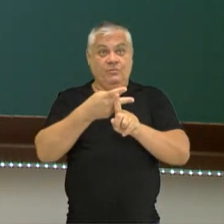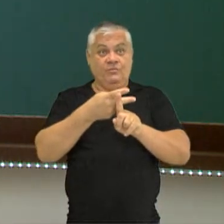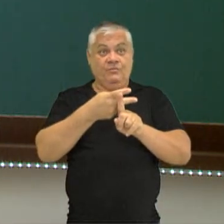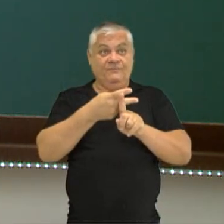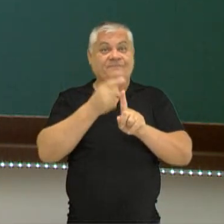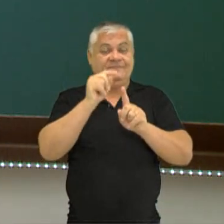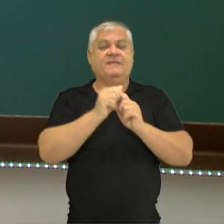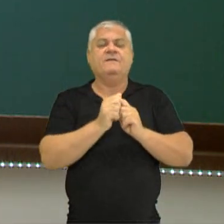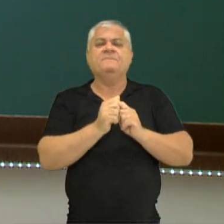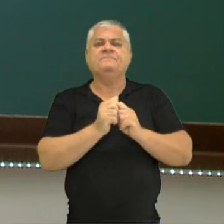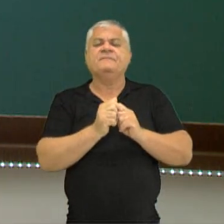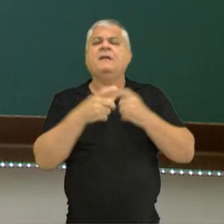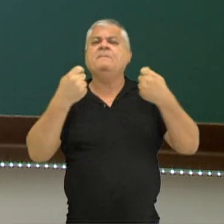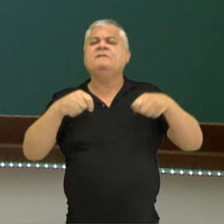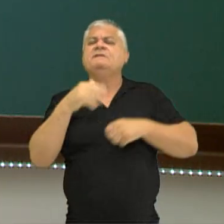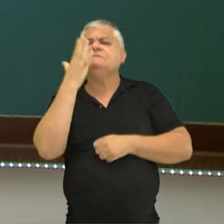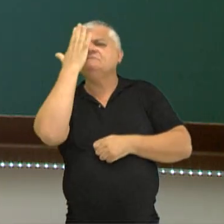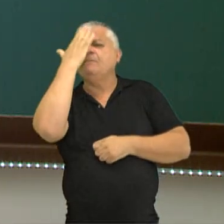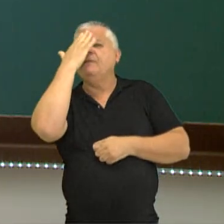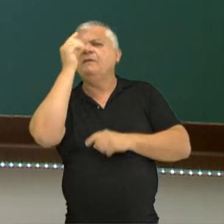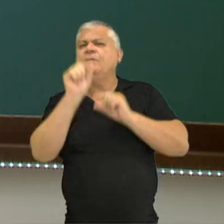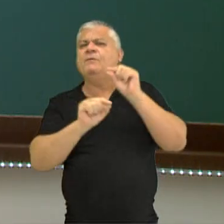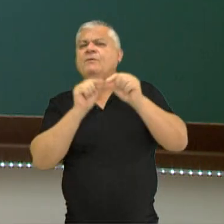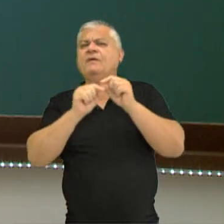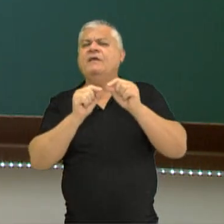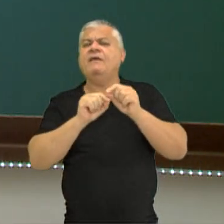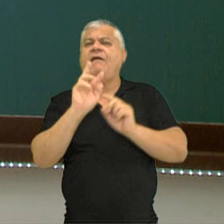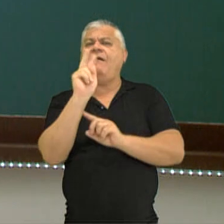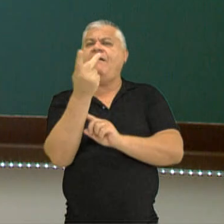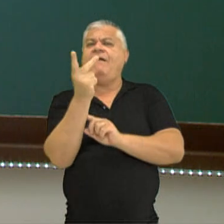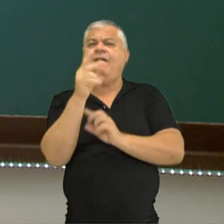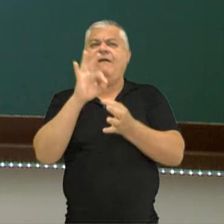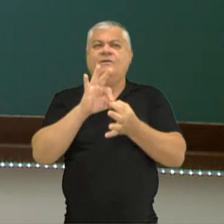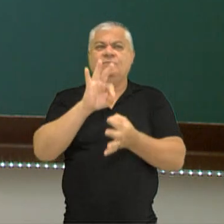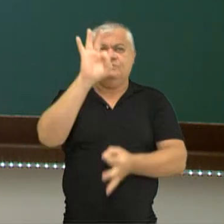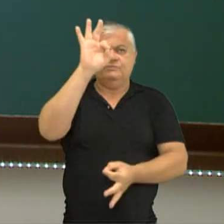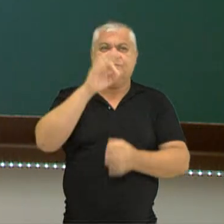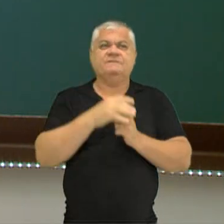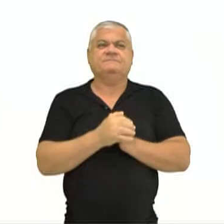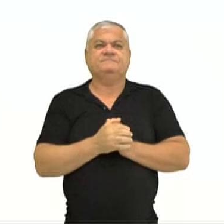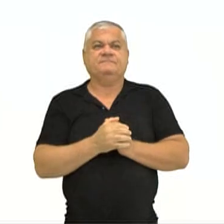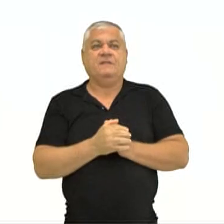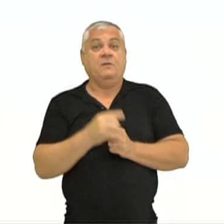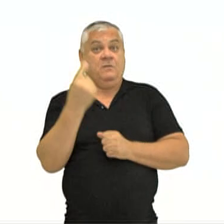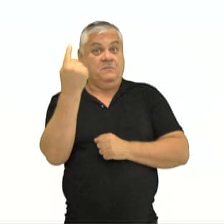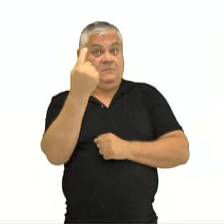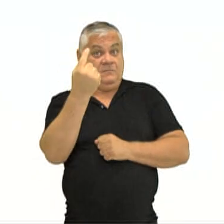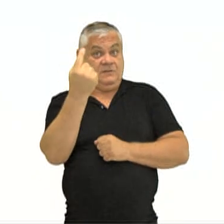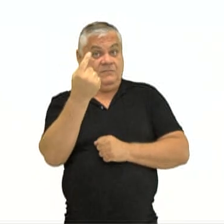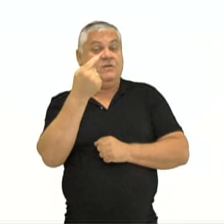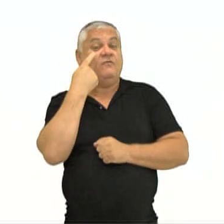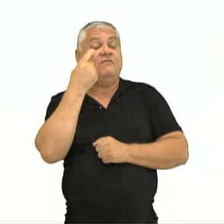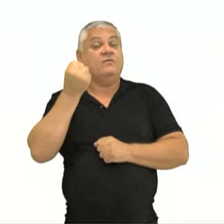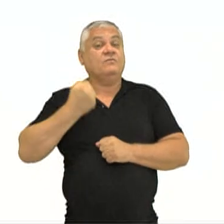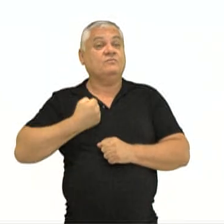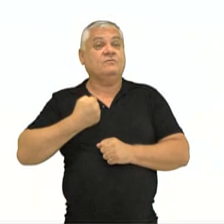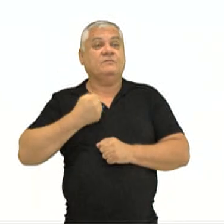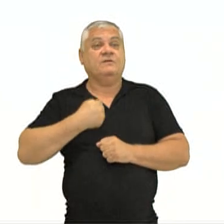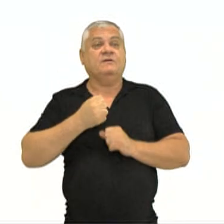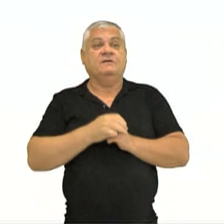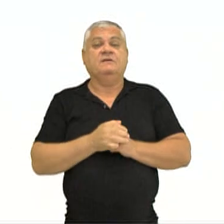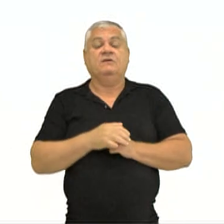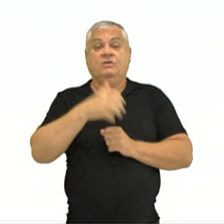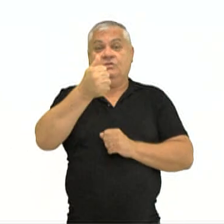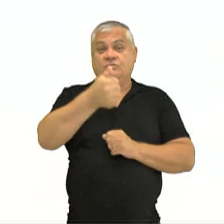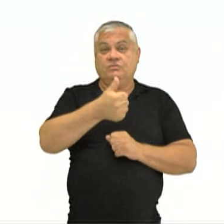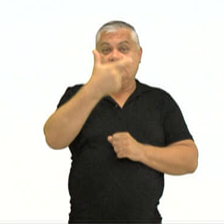base. E o que a gente quer saber de tudo isso? A altura. Então vamos pegar primeiro pelo valor numérico que a gente já conhece, que é a área